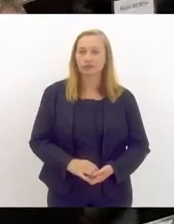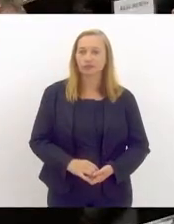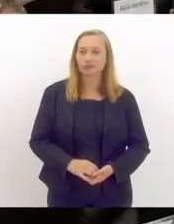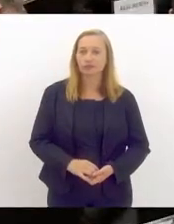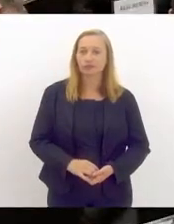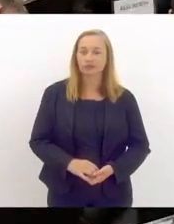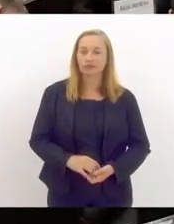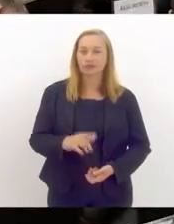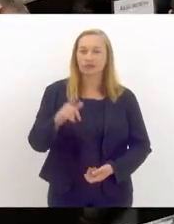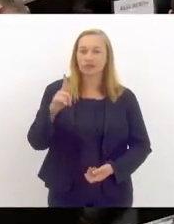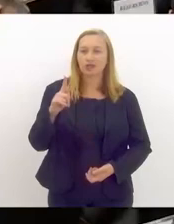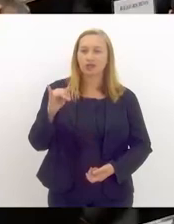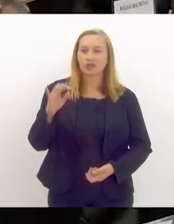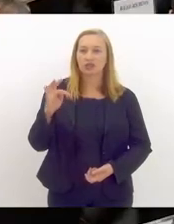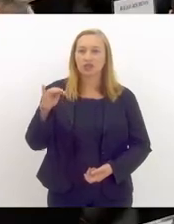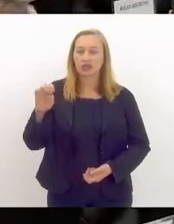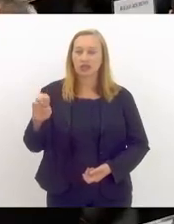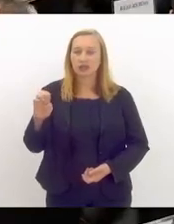Gisele Monteiro.